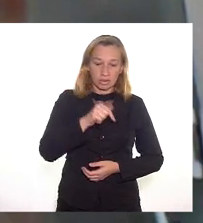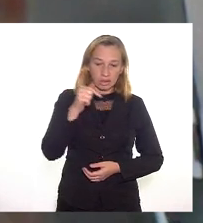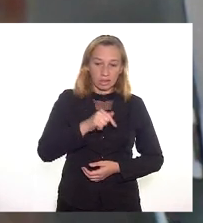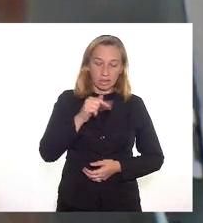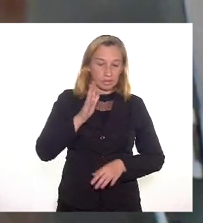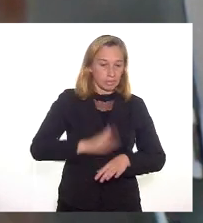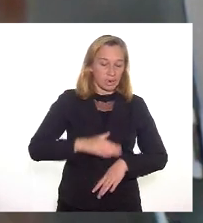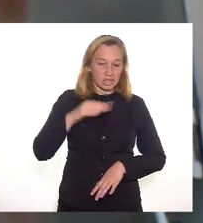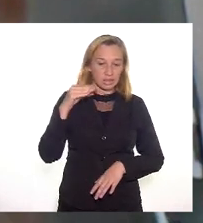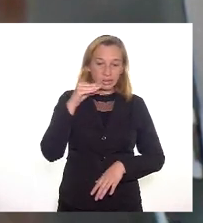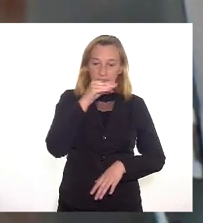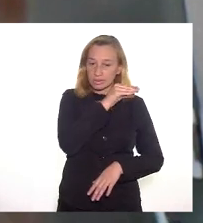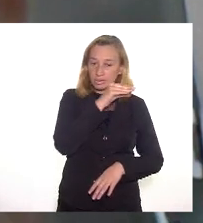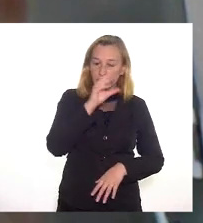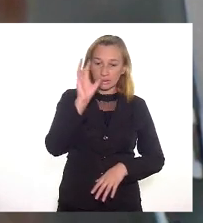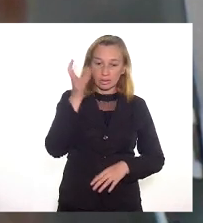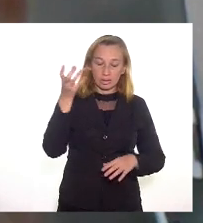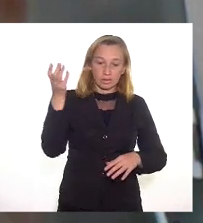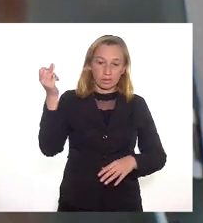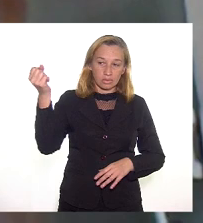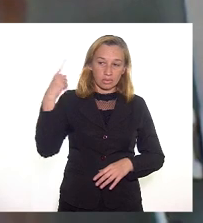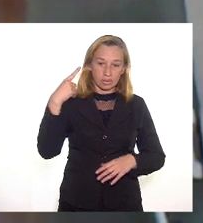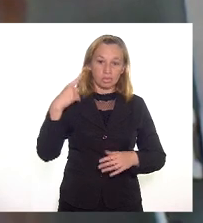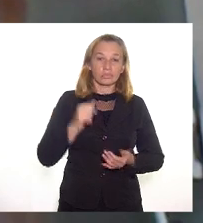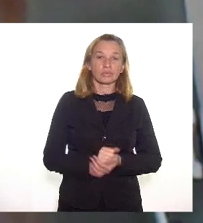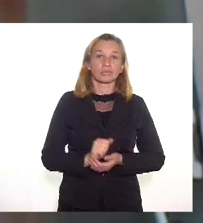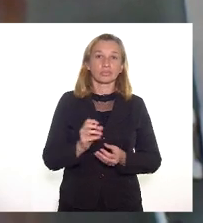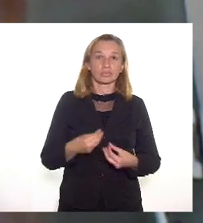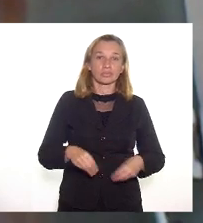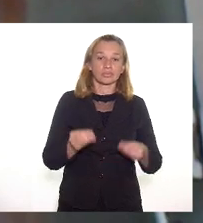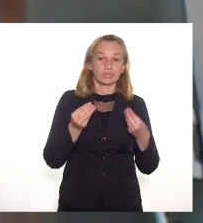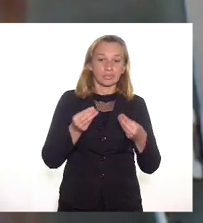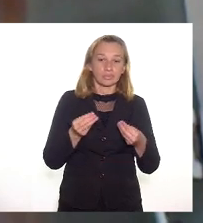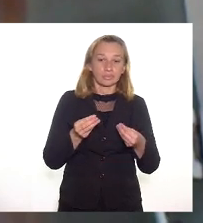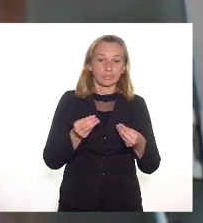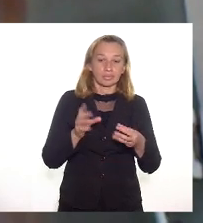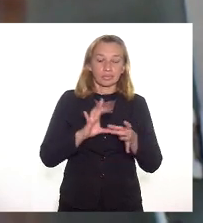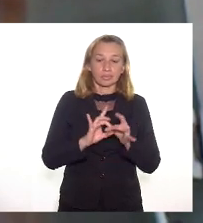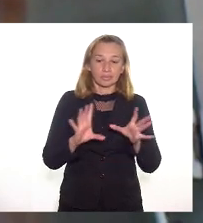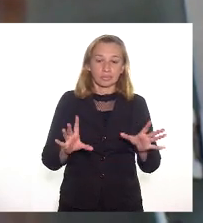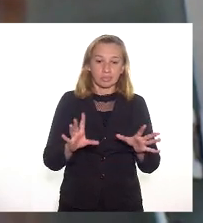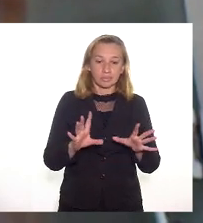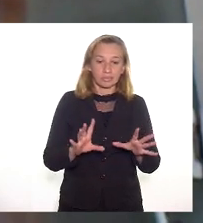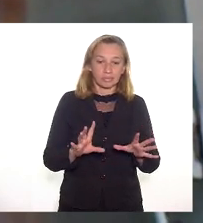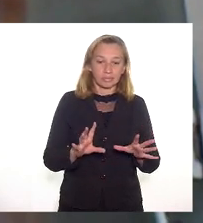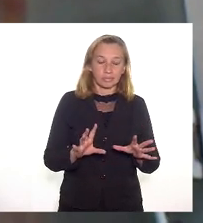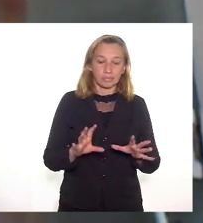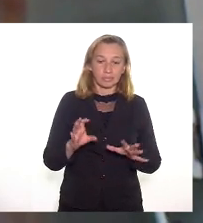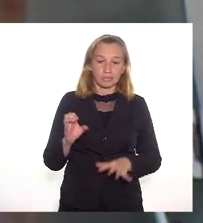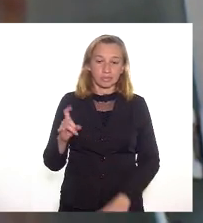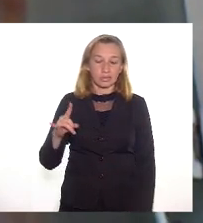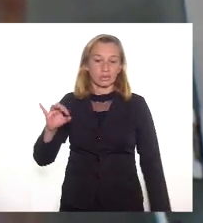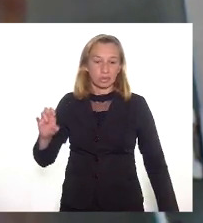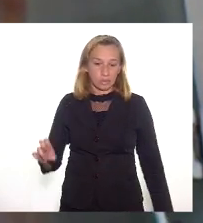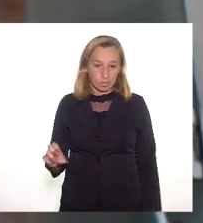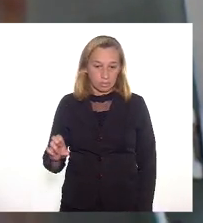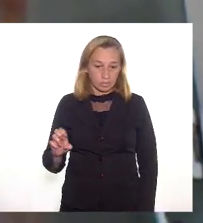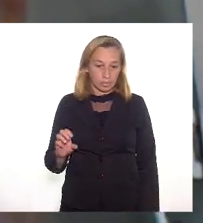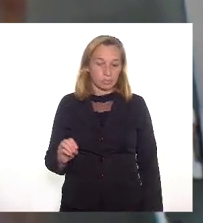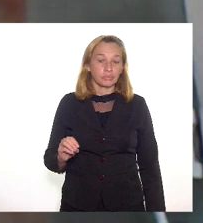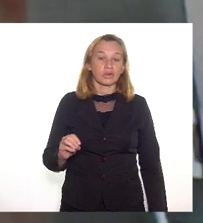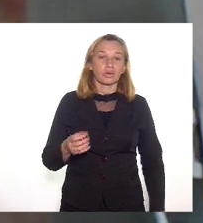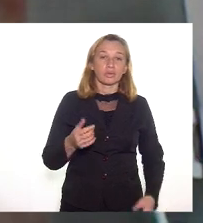verão do que Bangu. E quando foi dado a autorização para o funcionamento da Thyssen-Crupp, foi dado pelo próprio